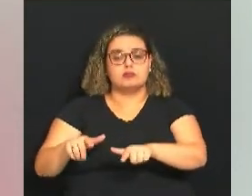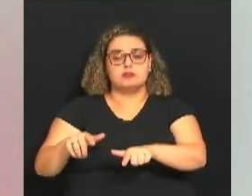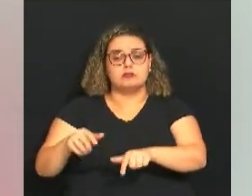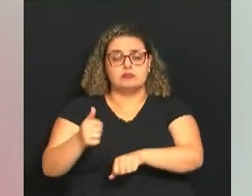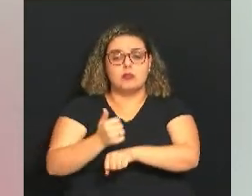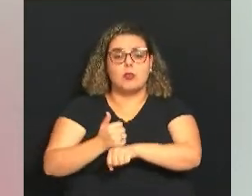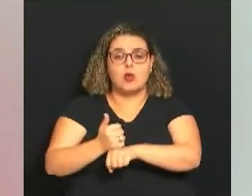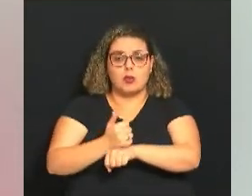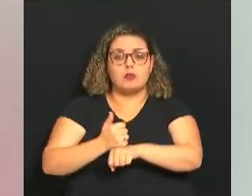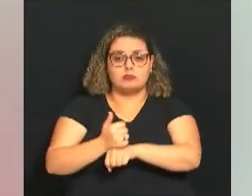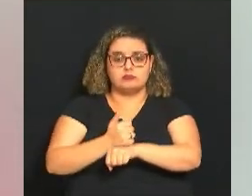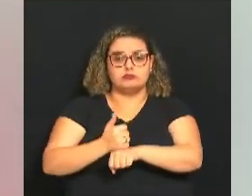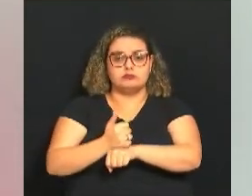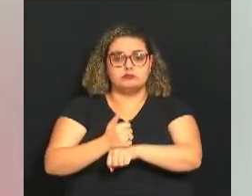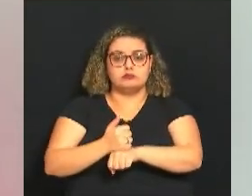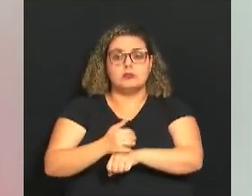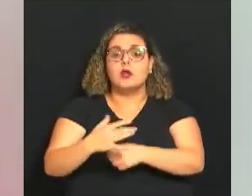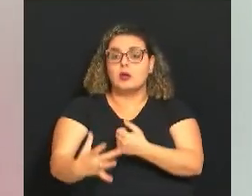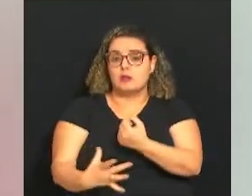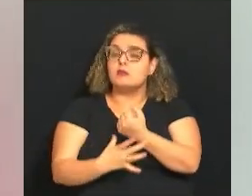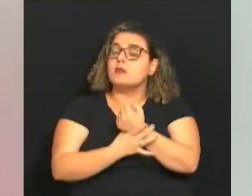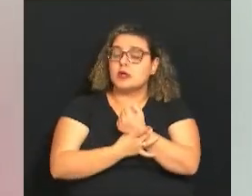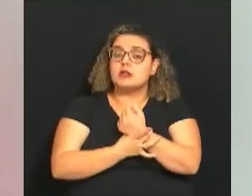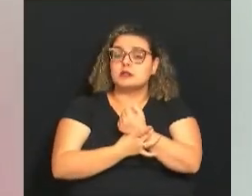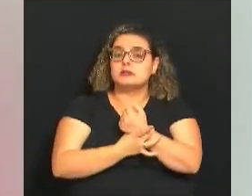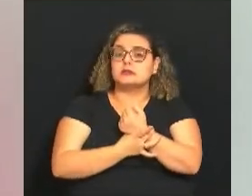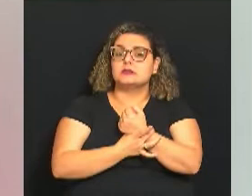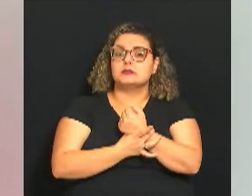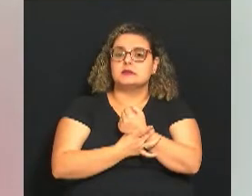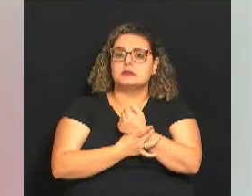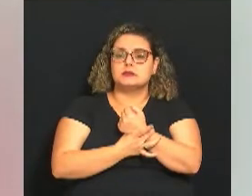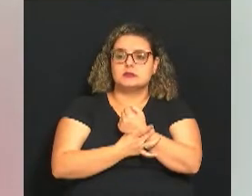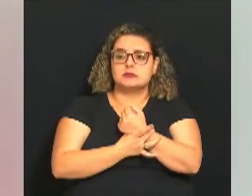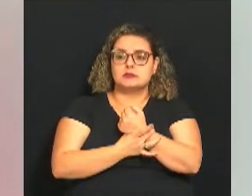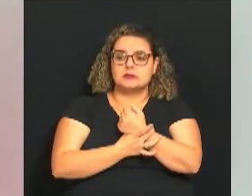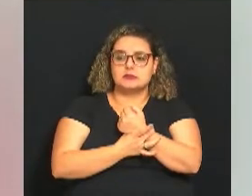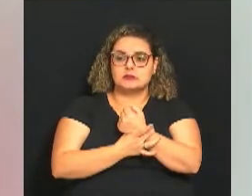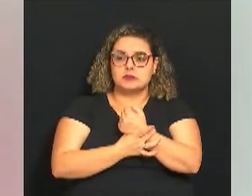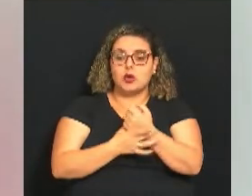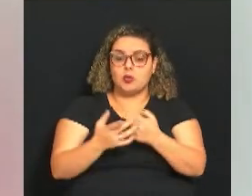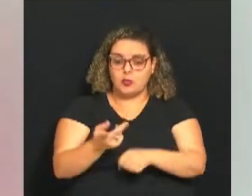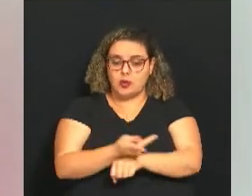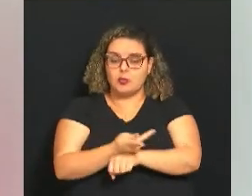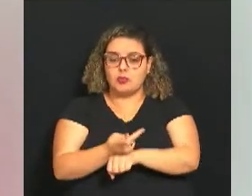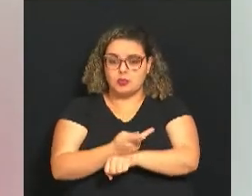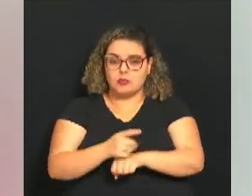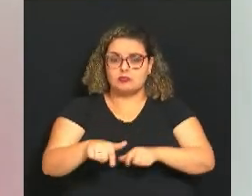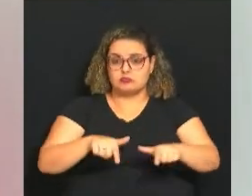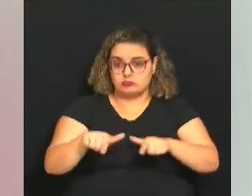também ter uma segurança na frente de emprego, já que a gente sabe que muitas